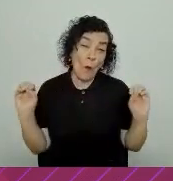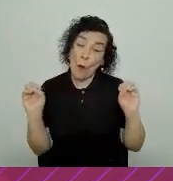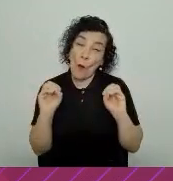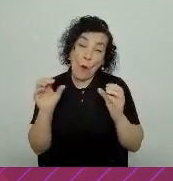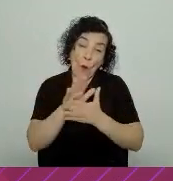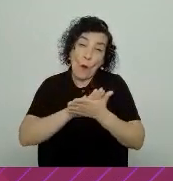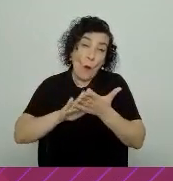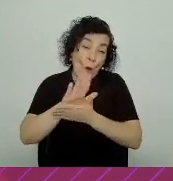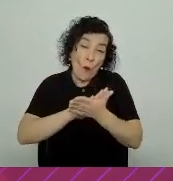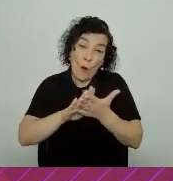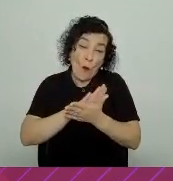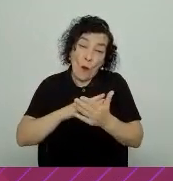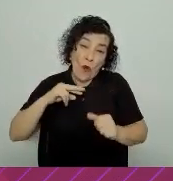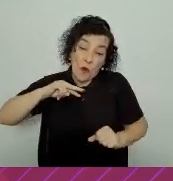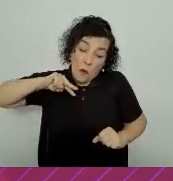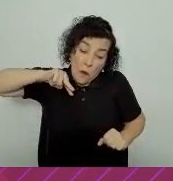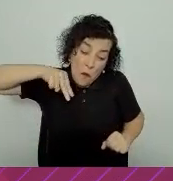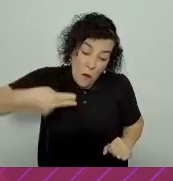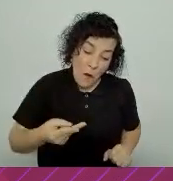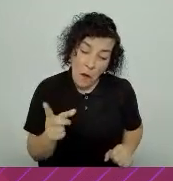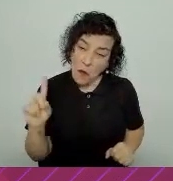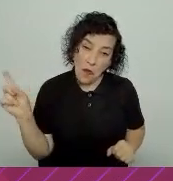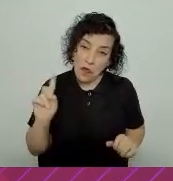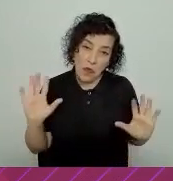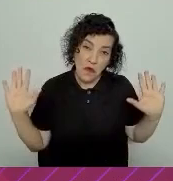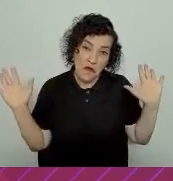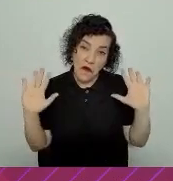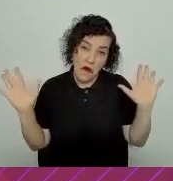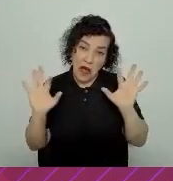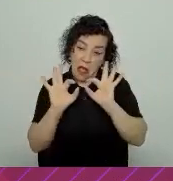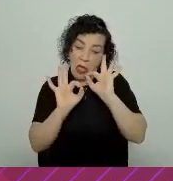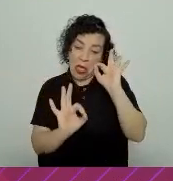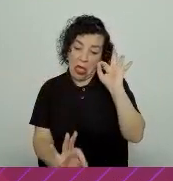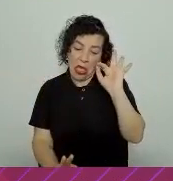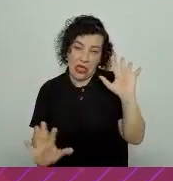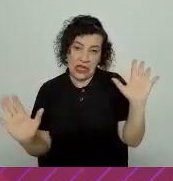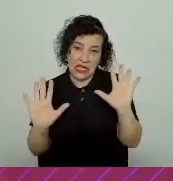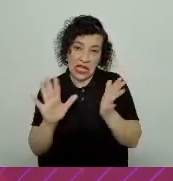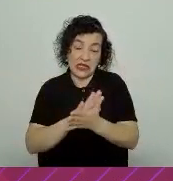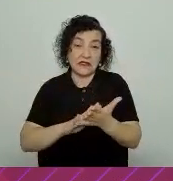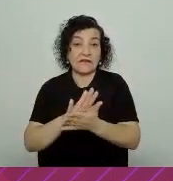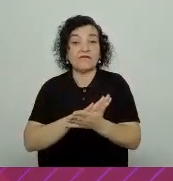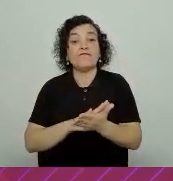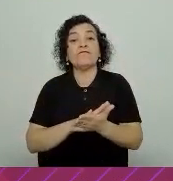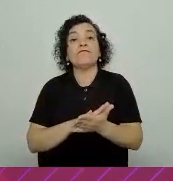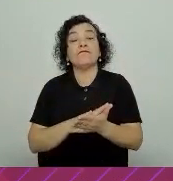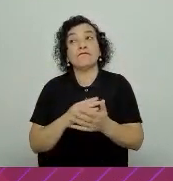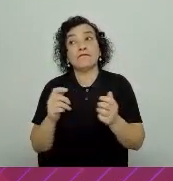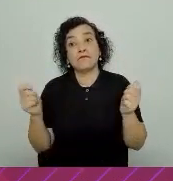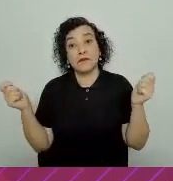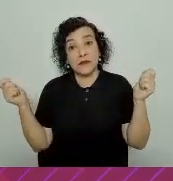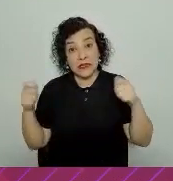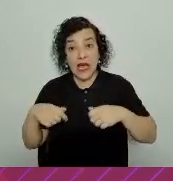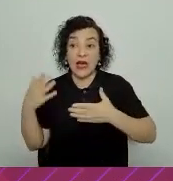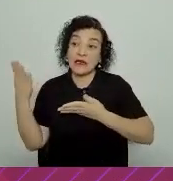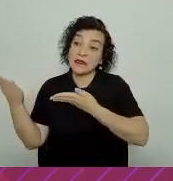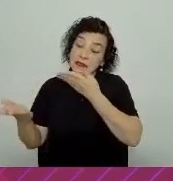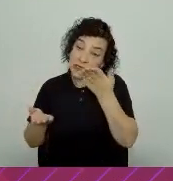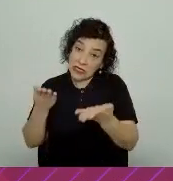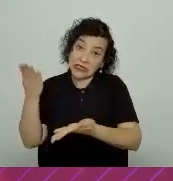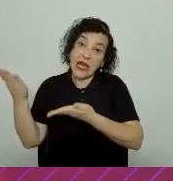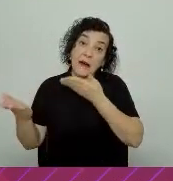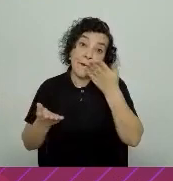mas eu não vou cair de 100 metros de altura mas a gente consegue de repente tratar fobias em ambientes